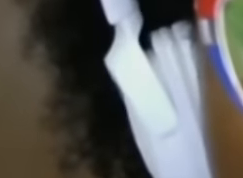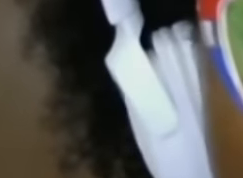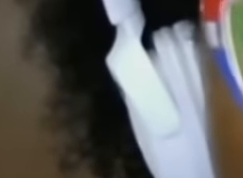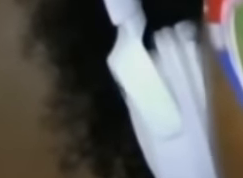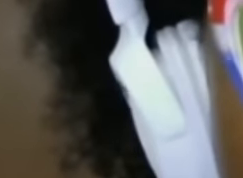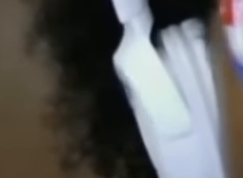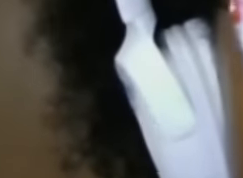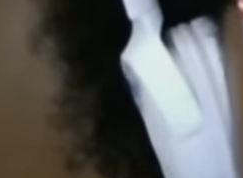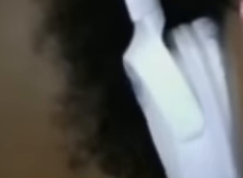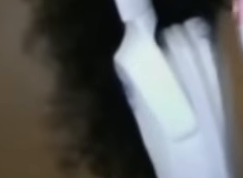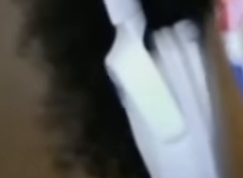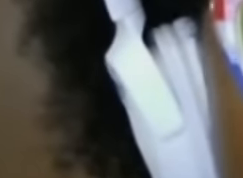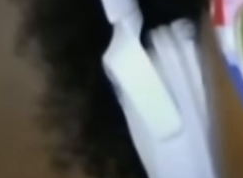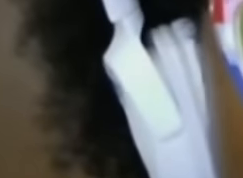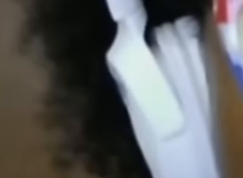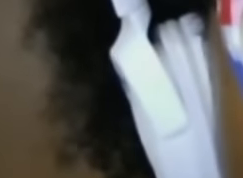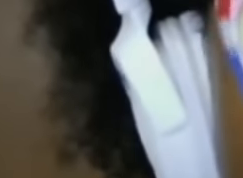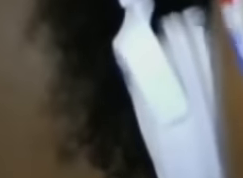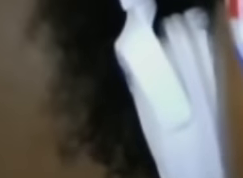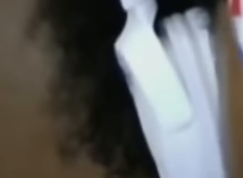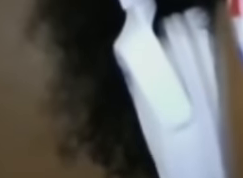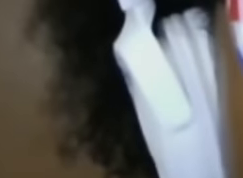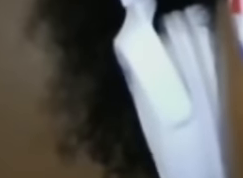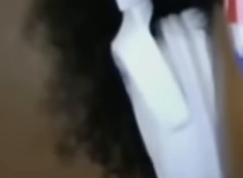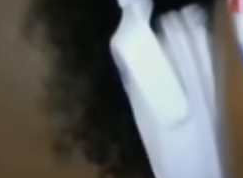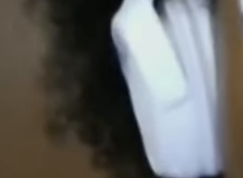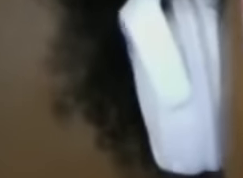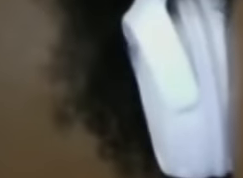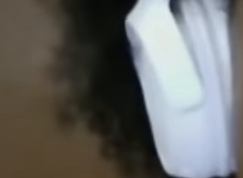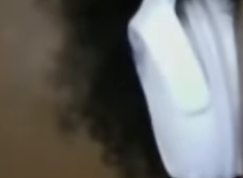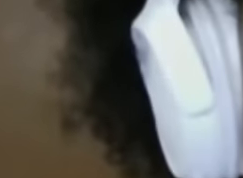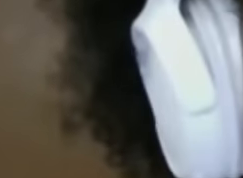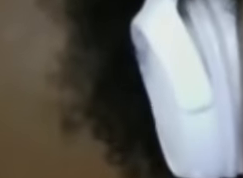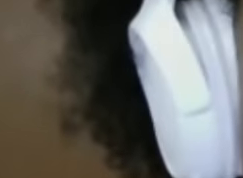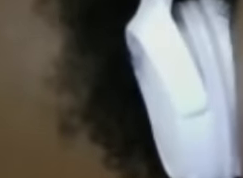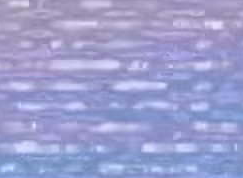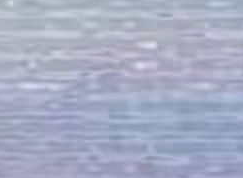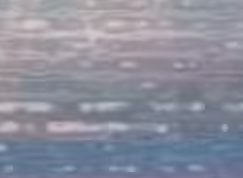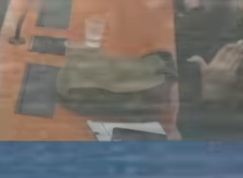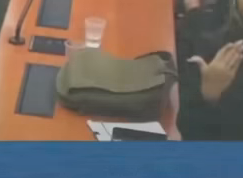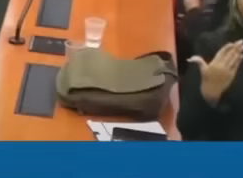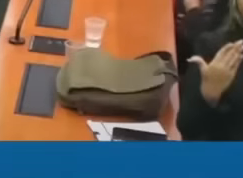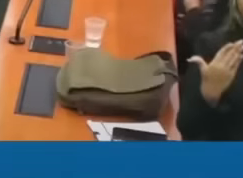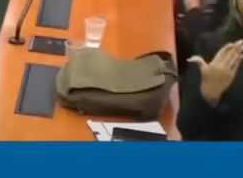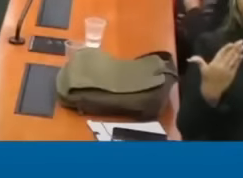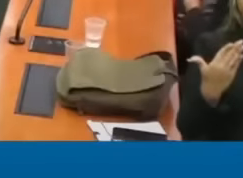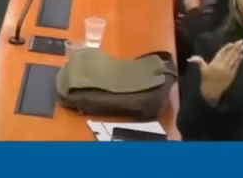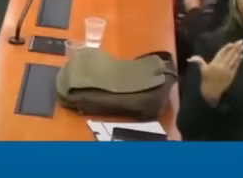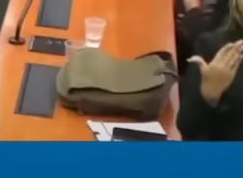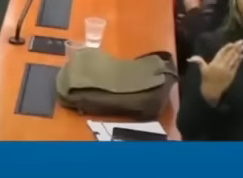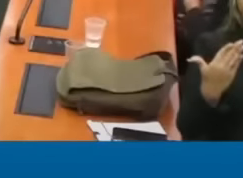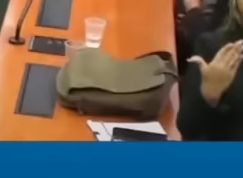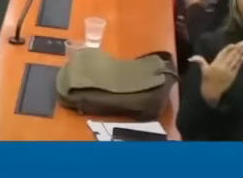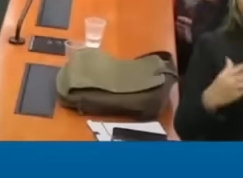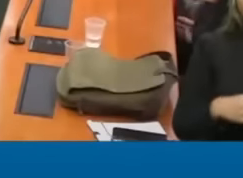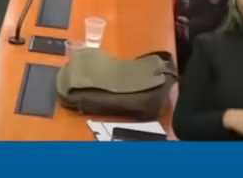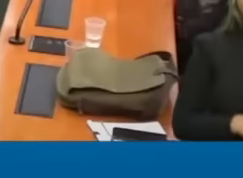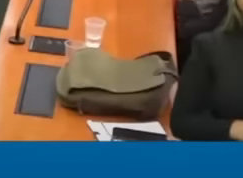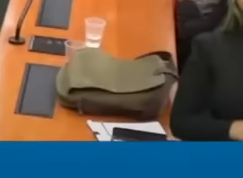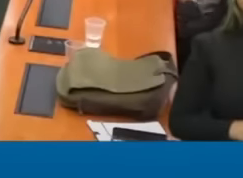ouvir a fala do deputado, inclusive questionando o Gilvan, da Federal. Vamos lá. No nosso segundo corte.